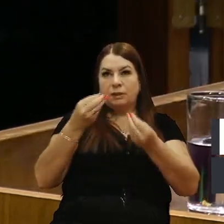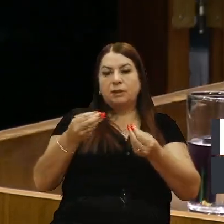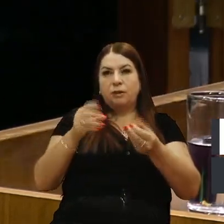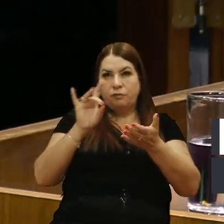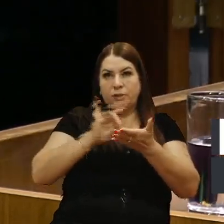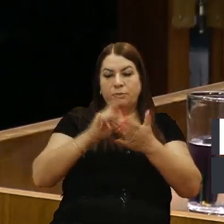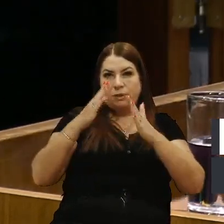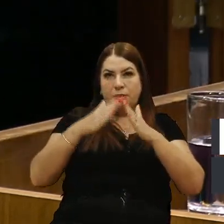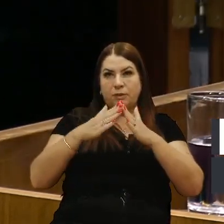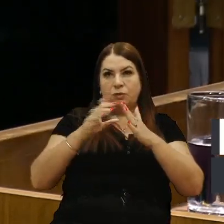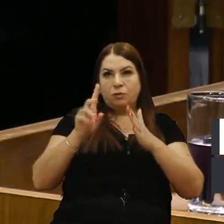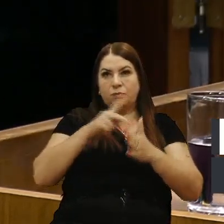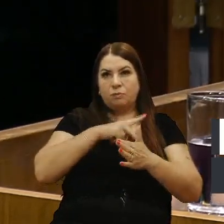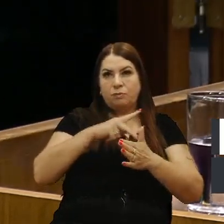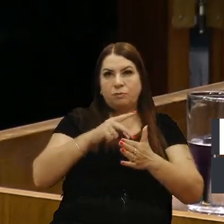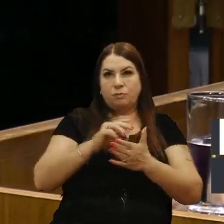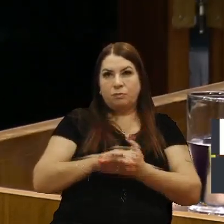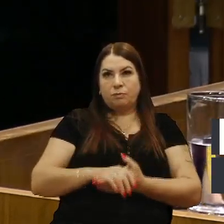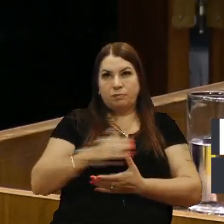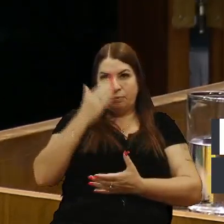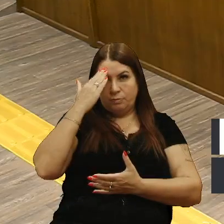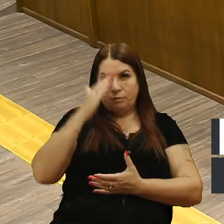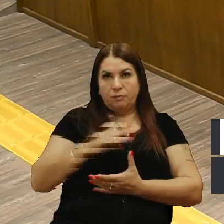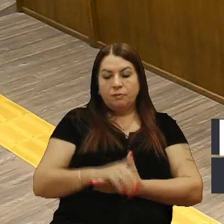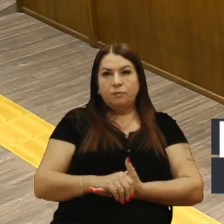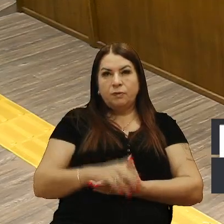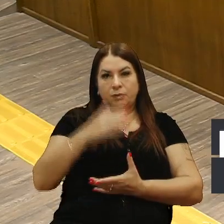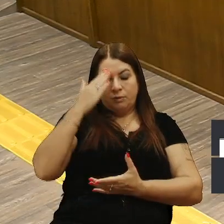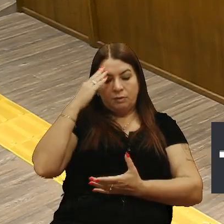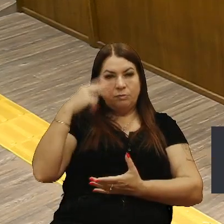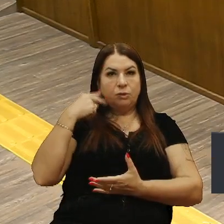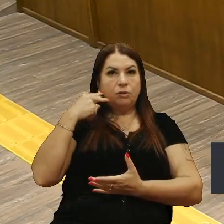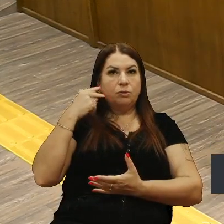Era isso, senhor presidente. Obrigada. Obrigado, vereadora Daiane. Próximo.